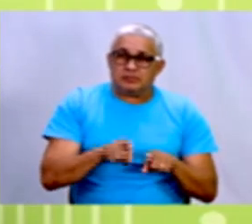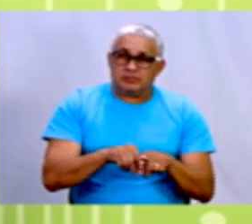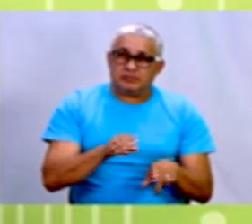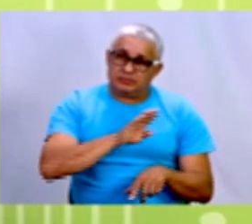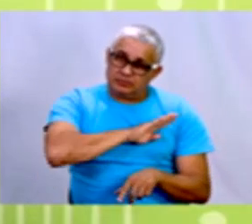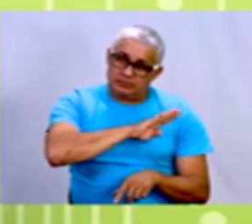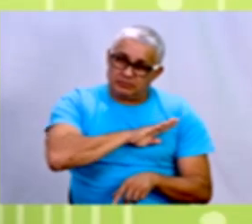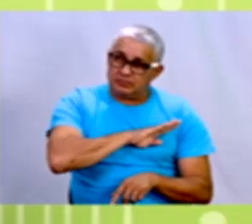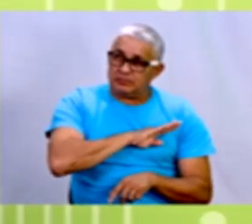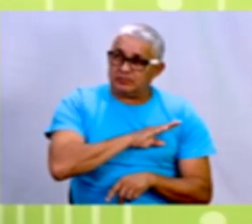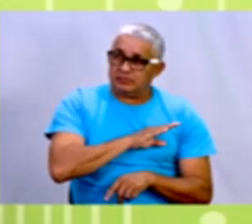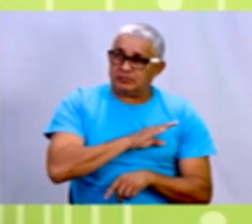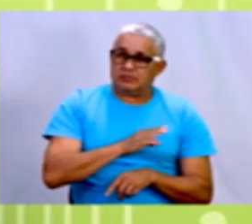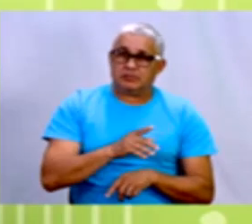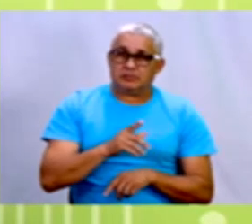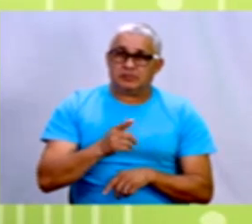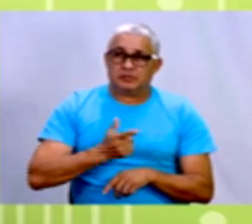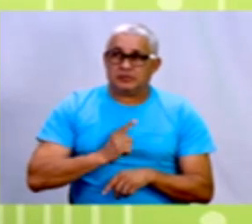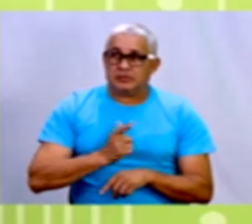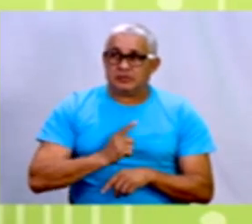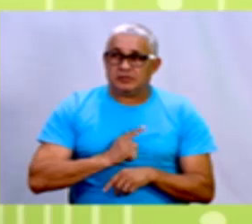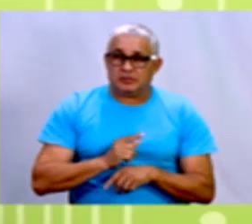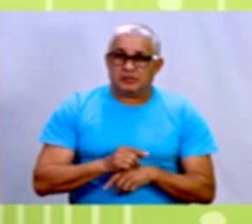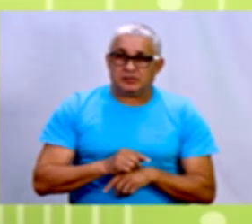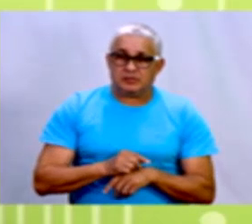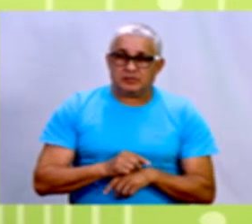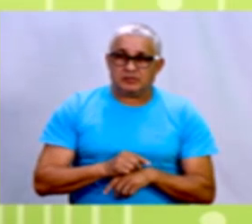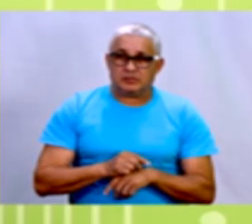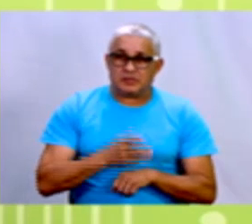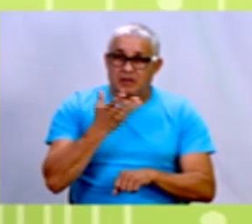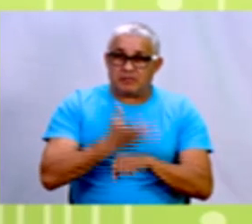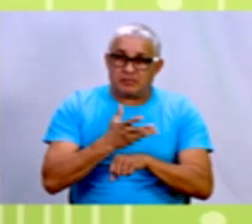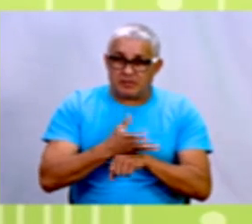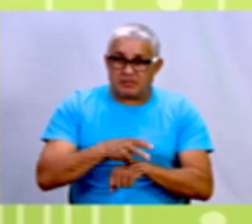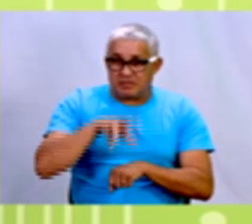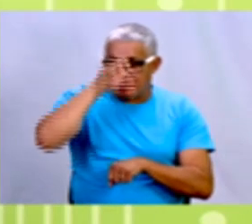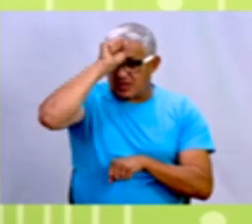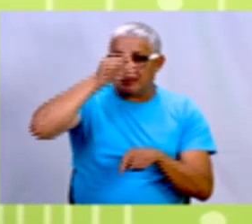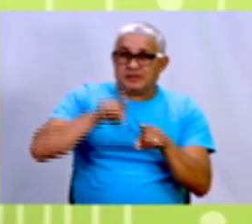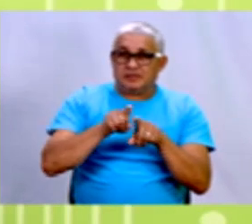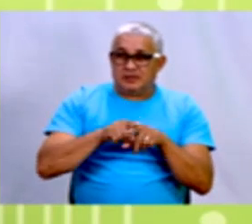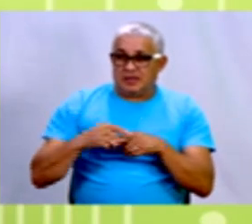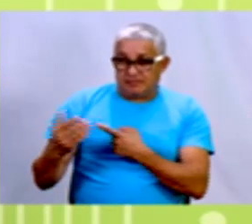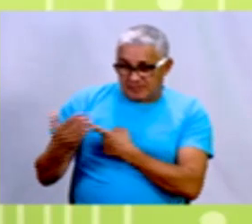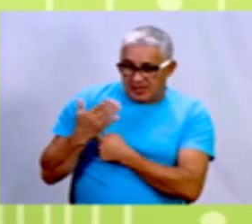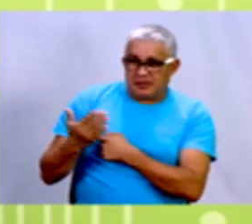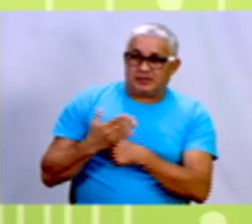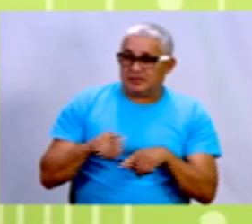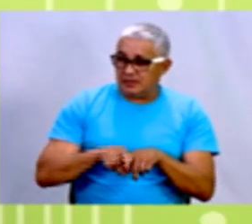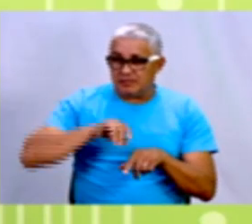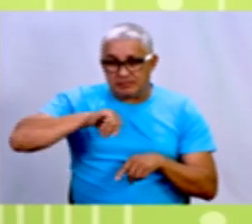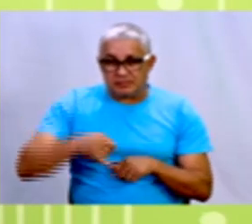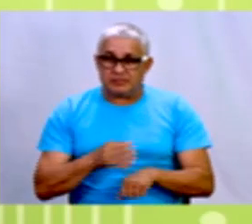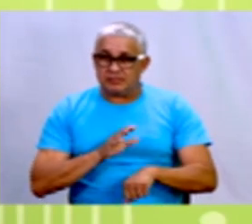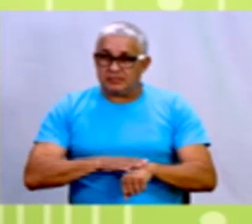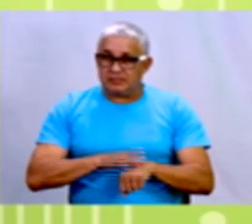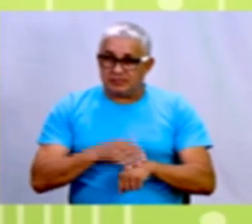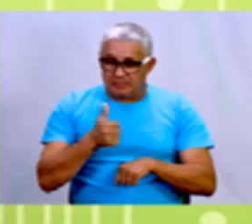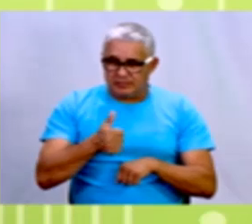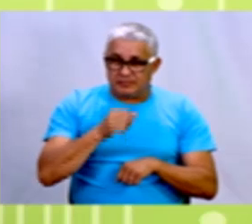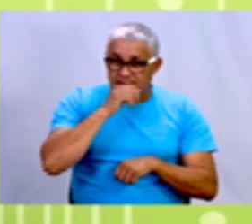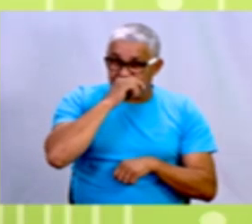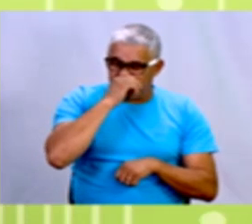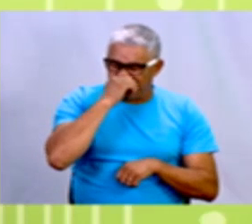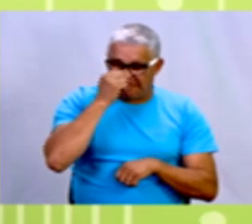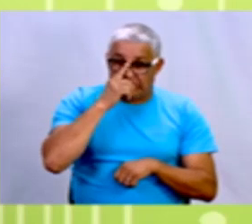que já tem um pouco, já pegou mais a matéria assim, vou pedir ajuda desse meu colega. Então, vocês têm que aproveitar esses momentos aí, tá?